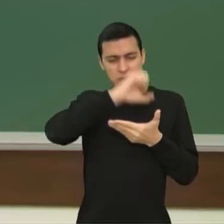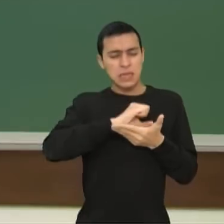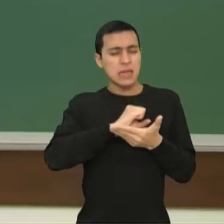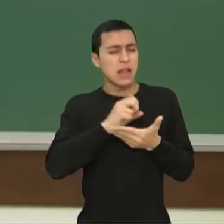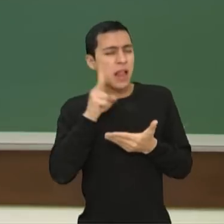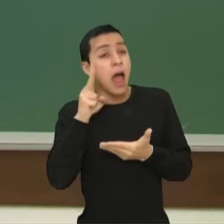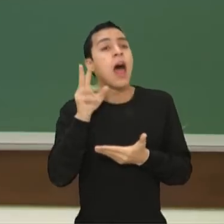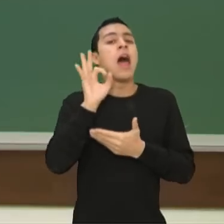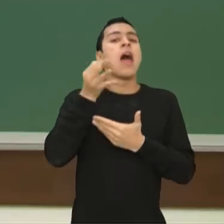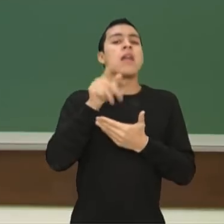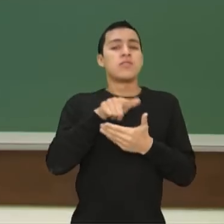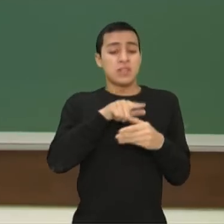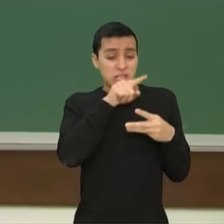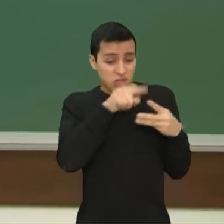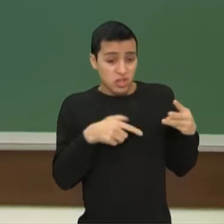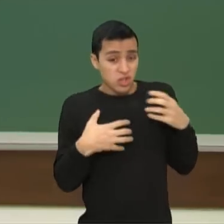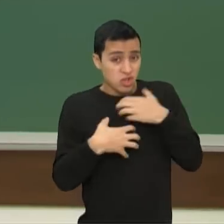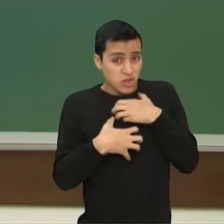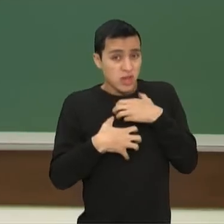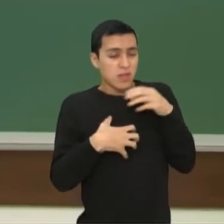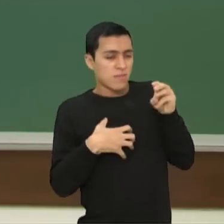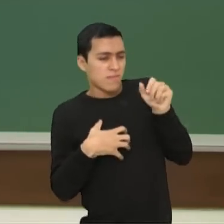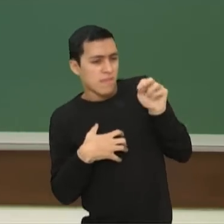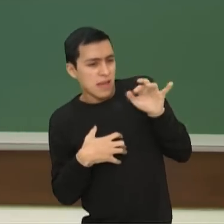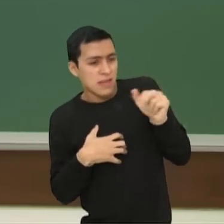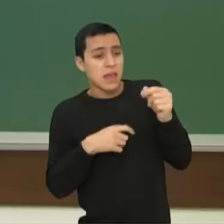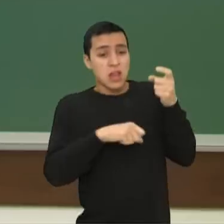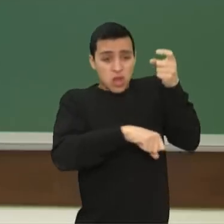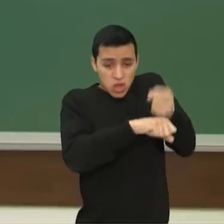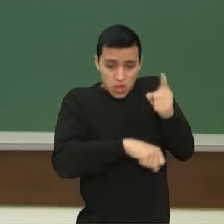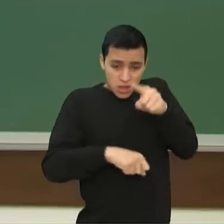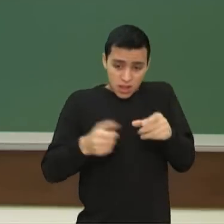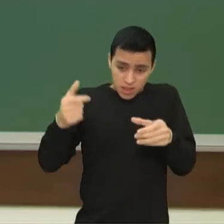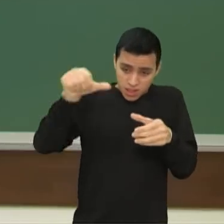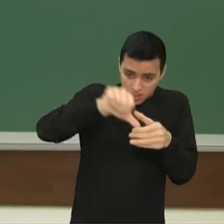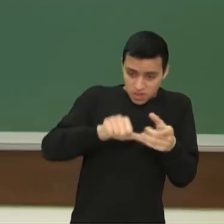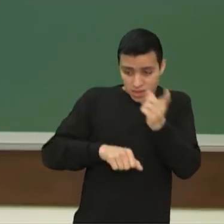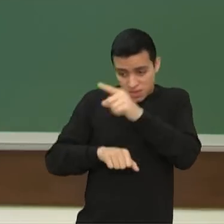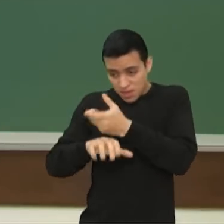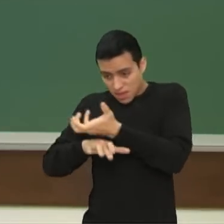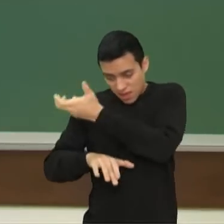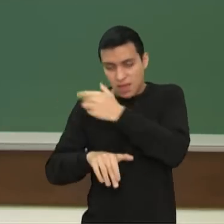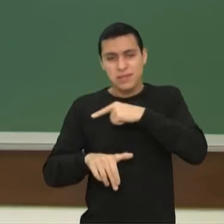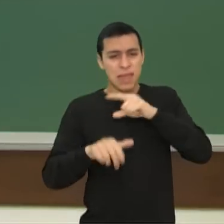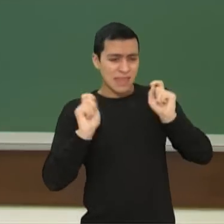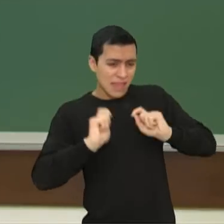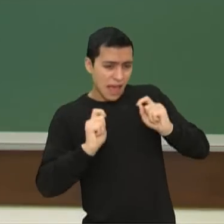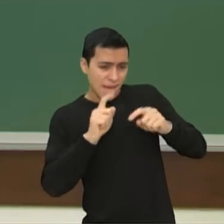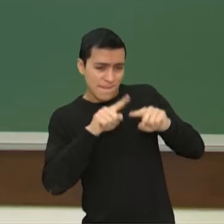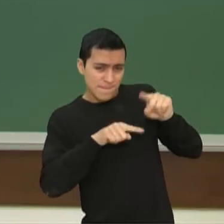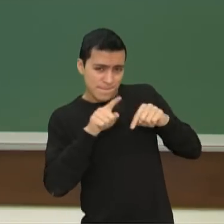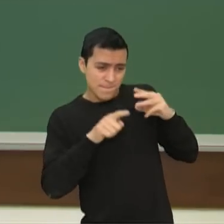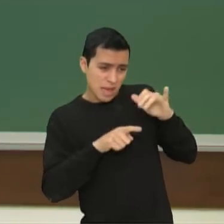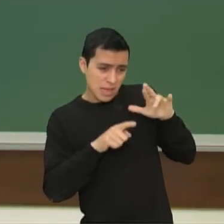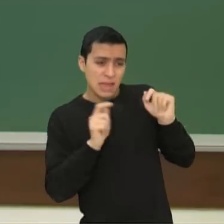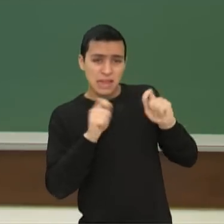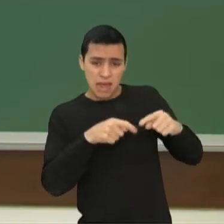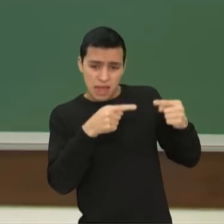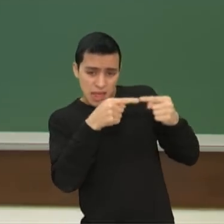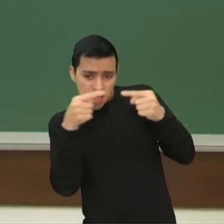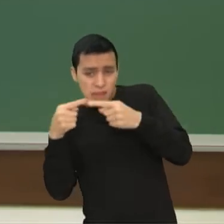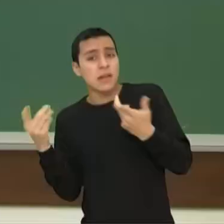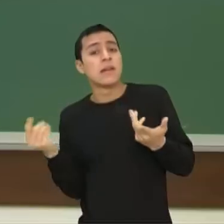relembramos que existem 3 estados físicos da matéria, sólido, líquido e gasoso? Cada objeto